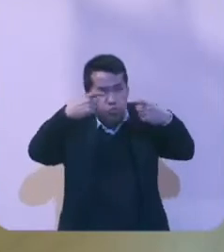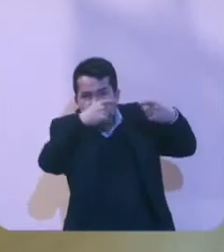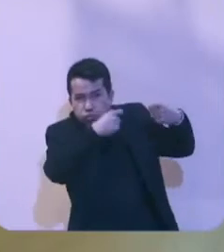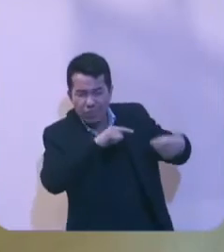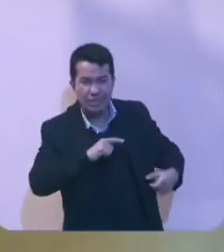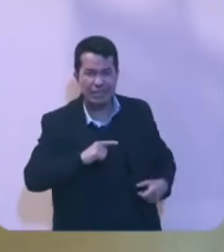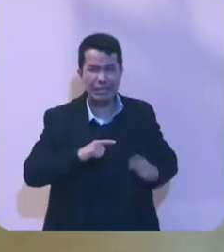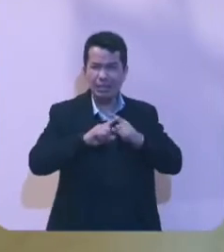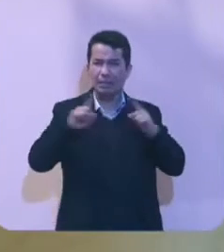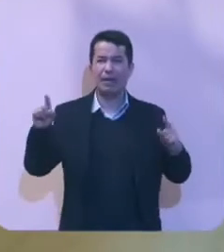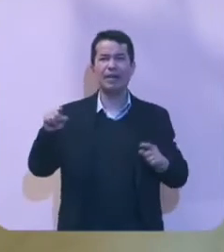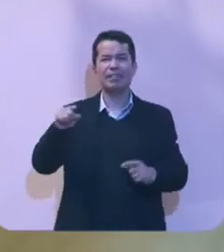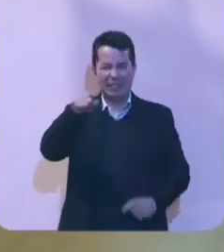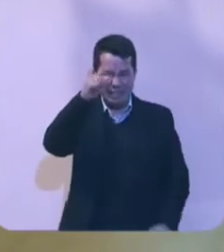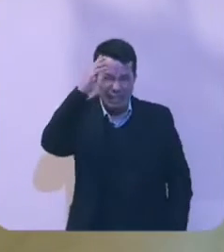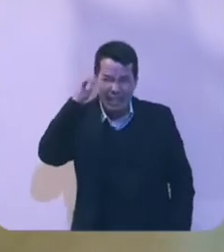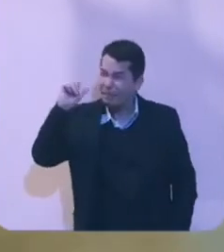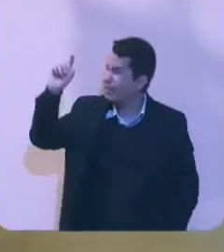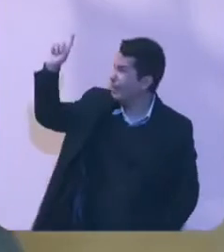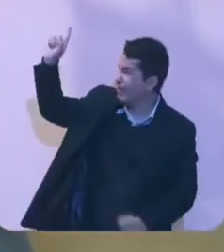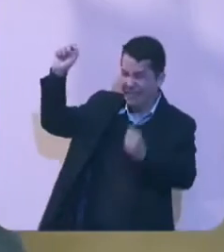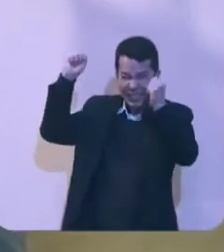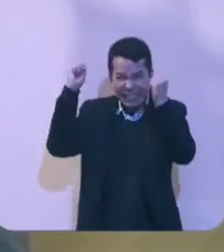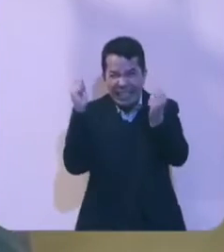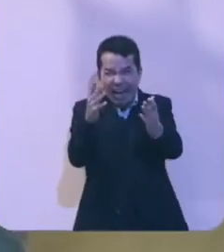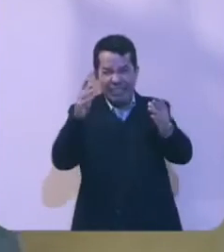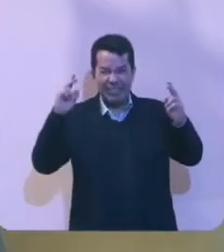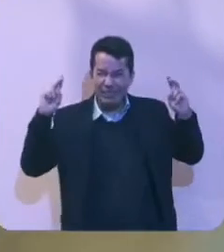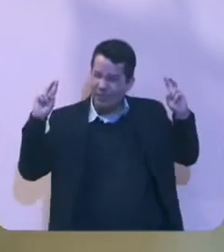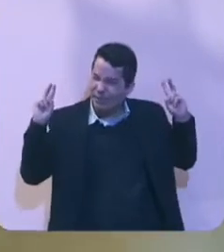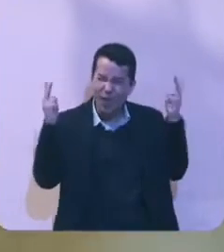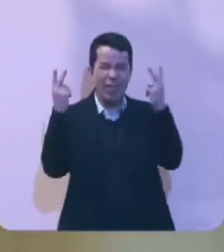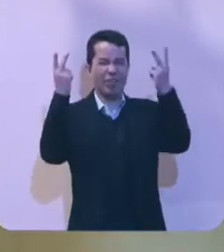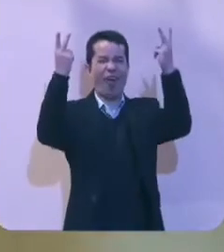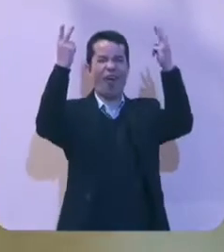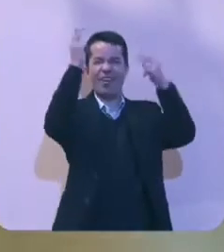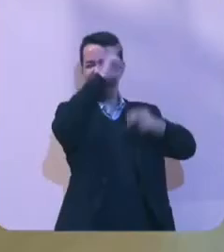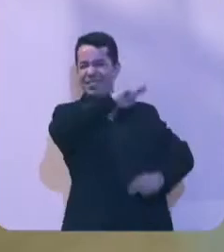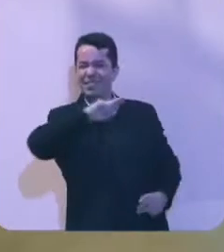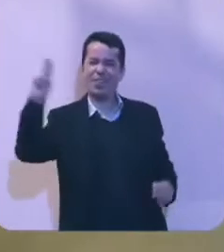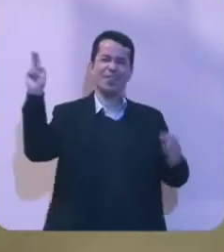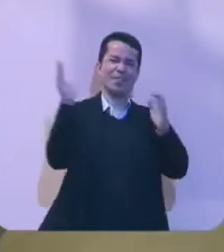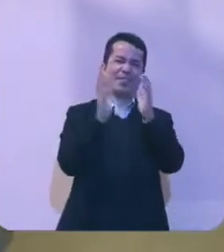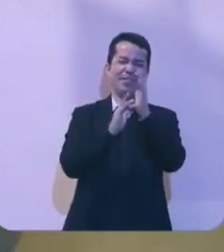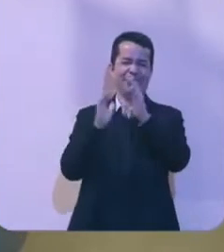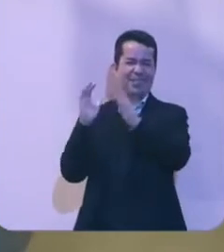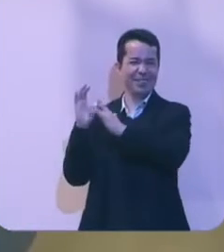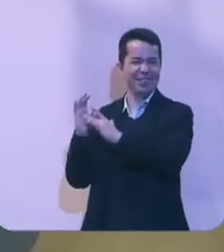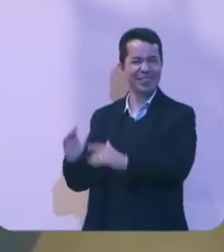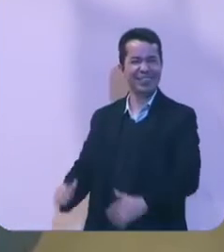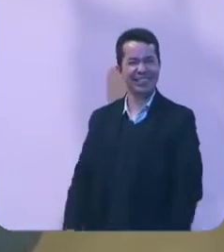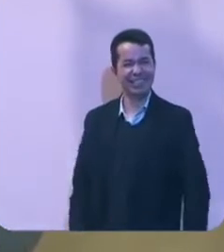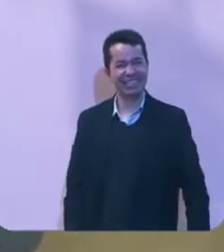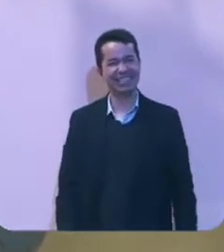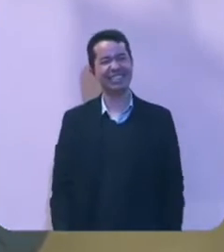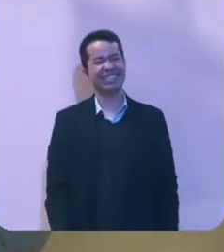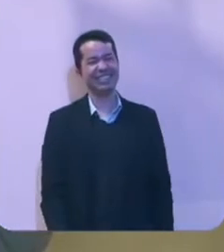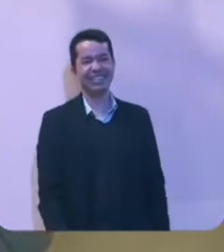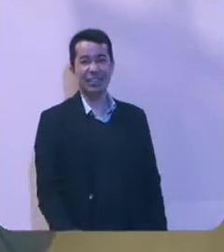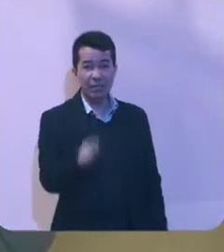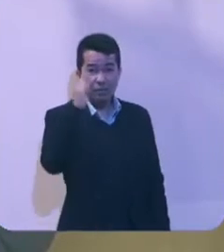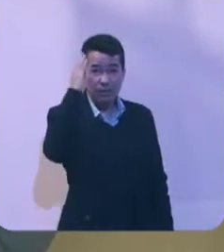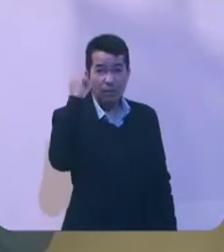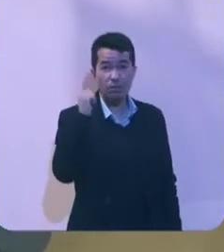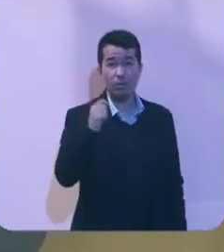nos foi dada em nome de Jesus. E sabe, se esta é a convicção que envolve o nosso coração, então